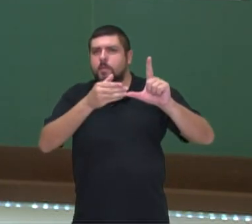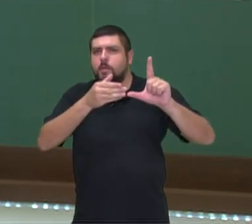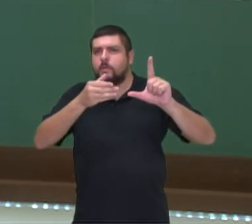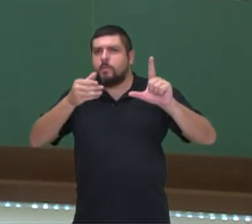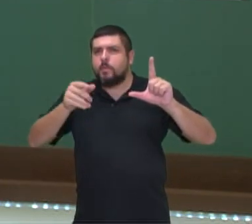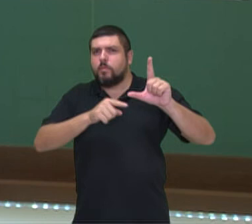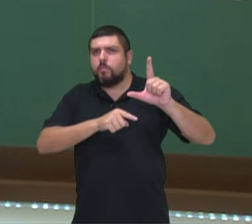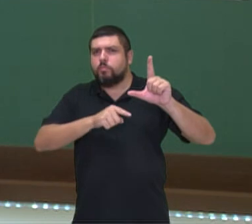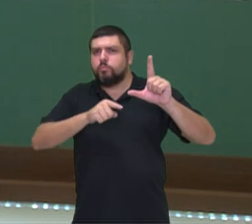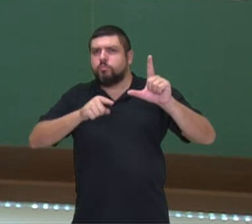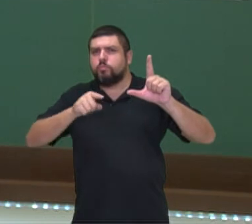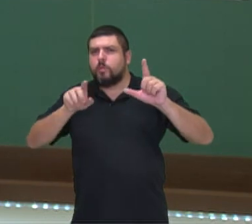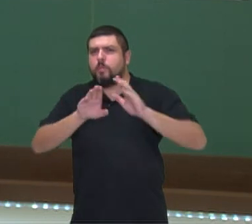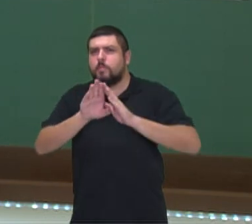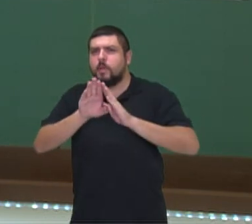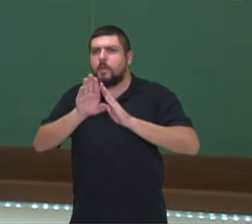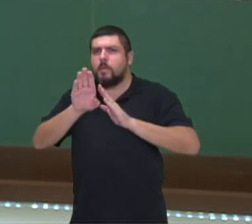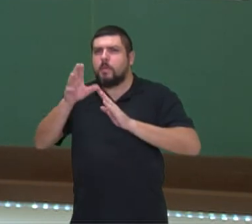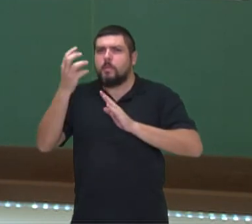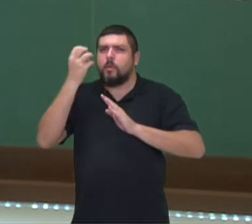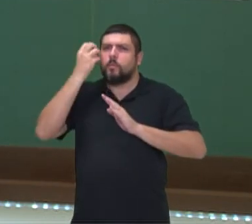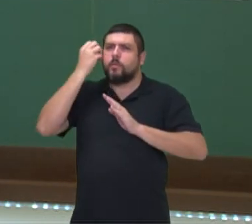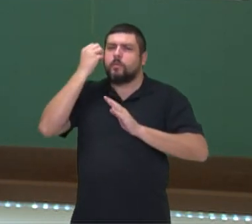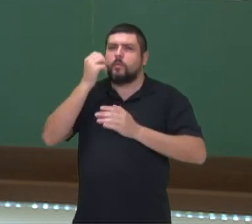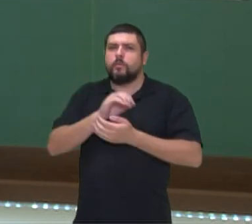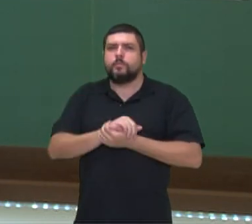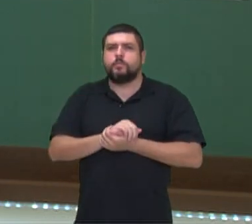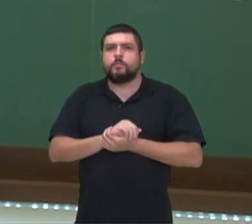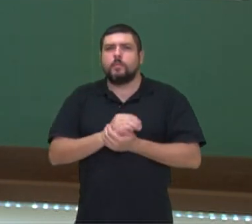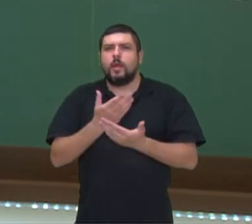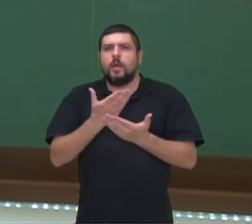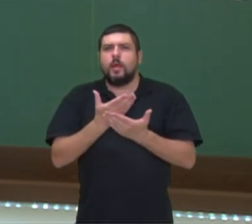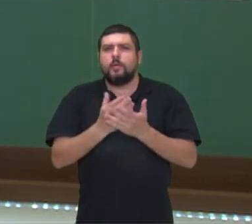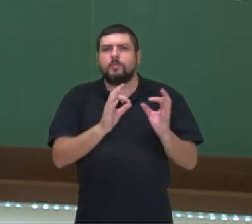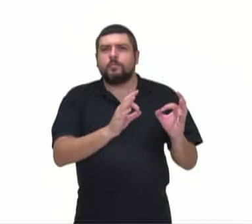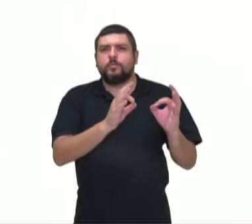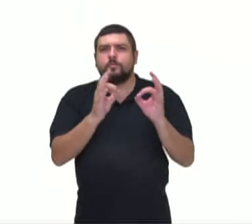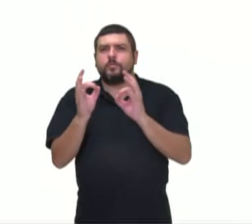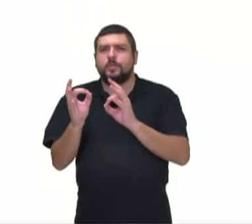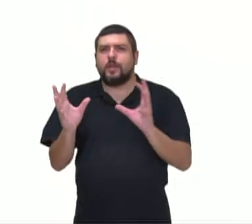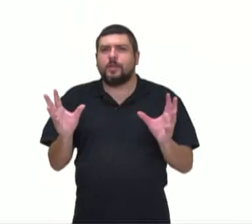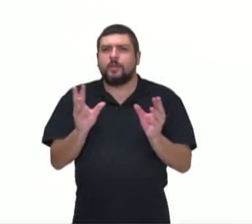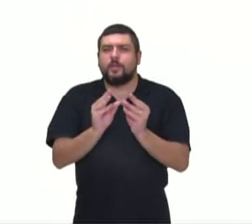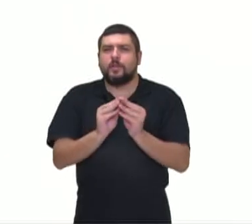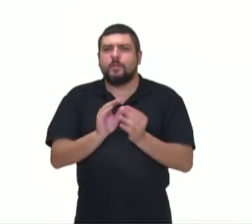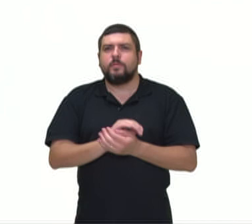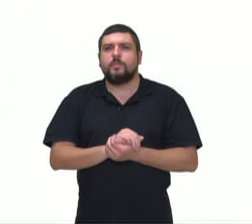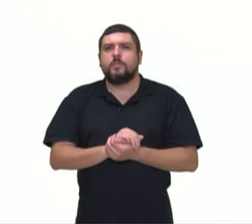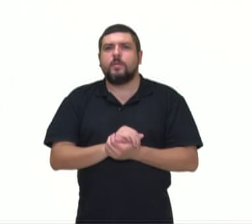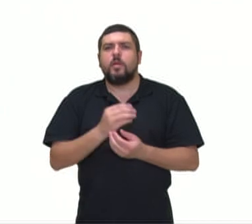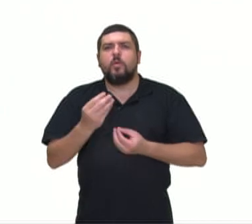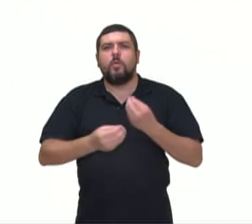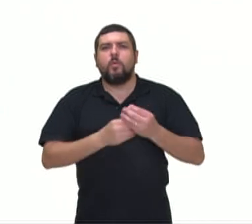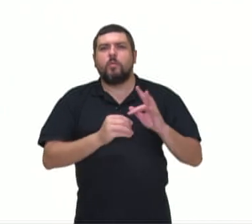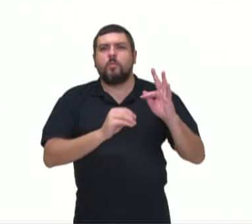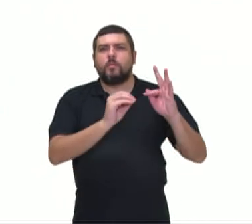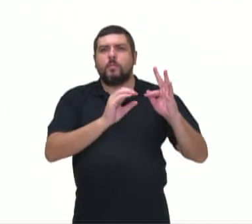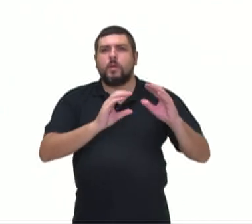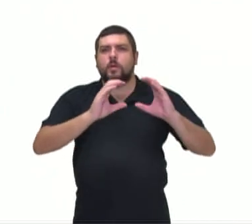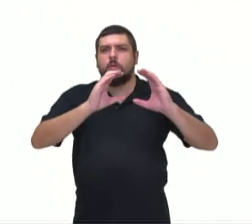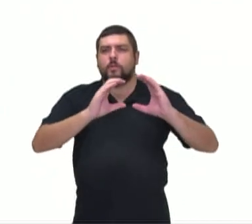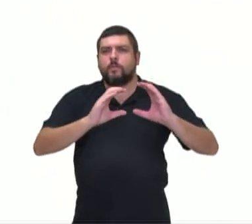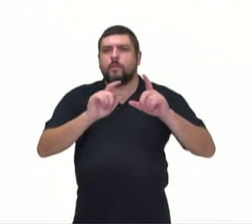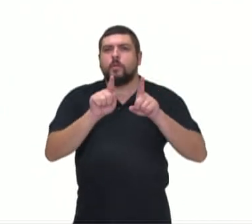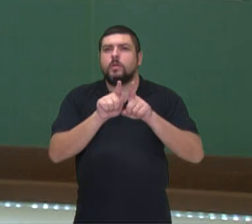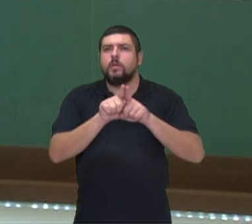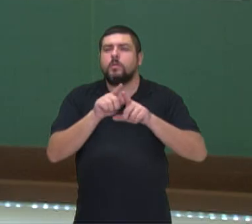tá? E o que nós vimos na aula de hoje? Você aí lembra? Olha só, aplicações de função afim e construímos um gráfico